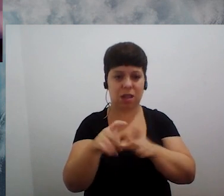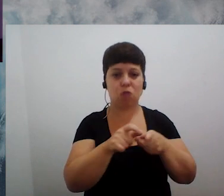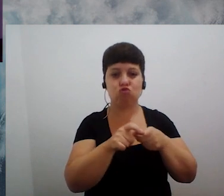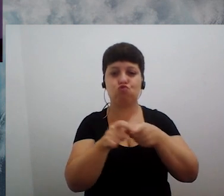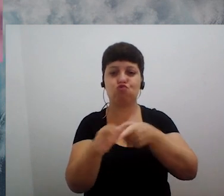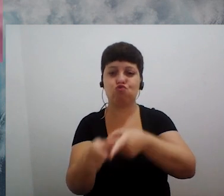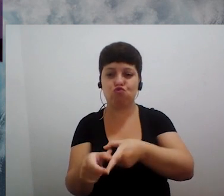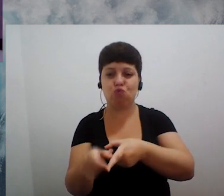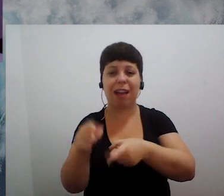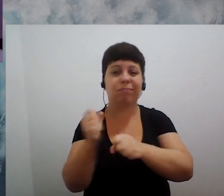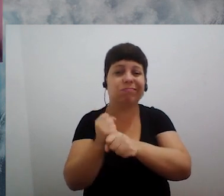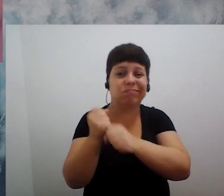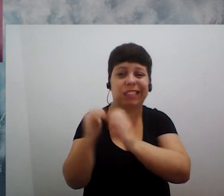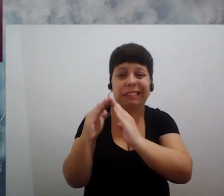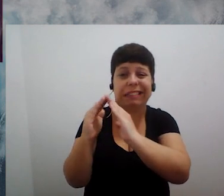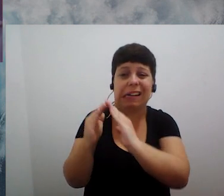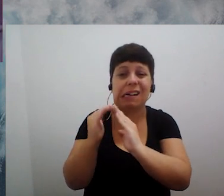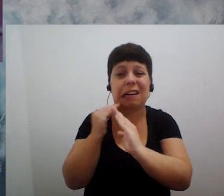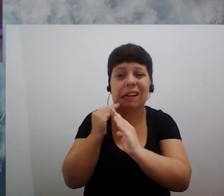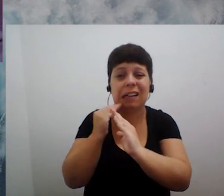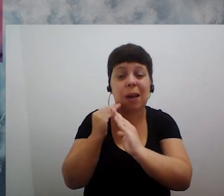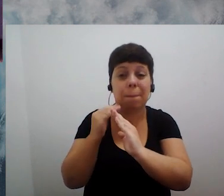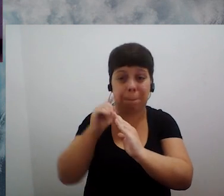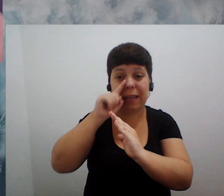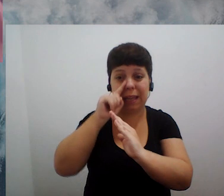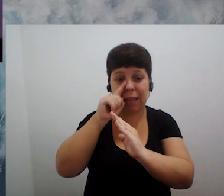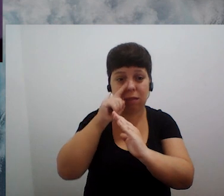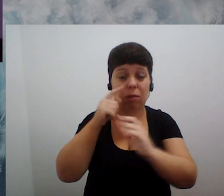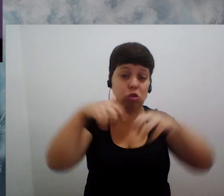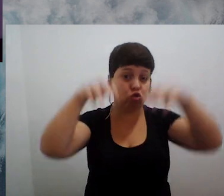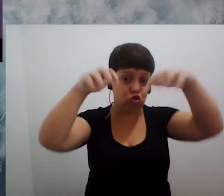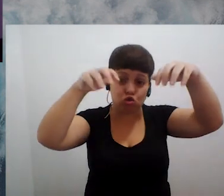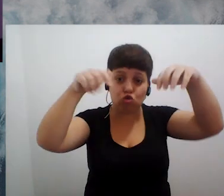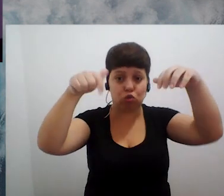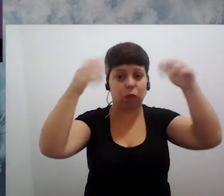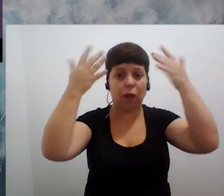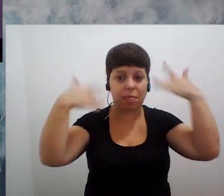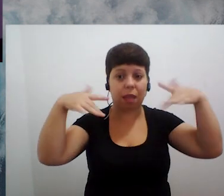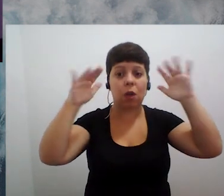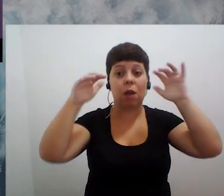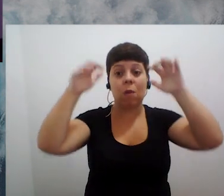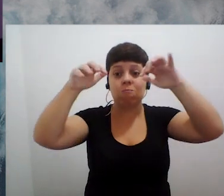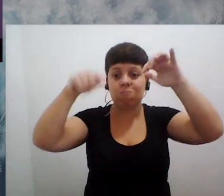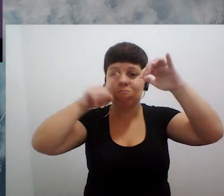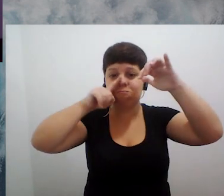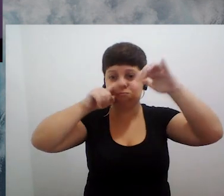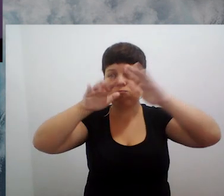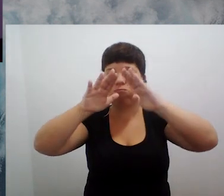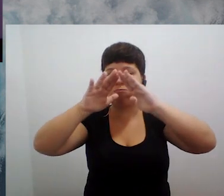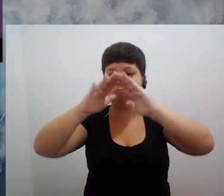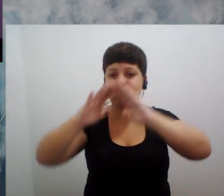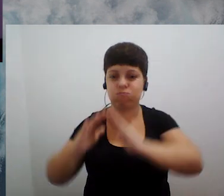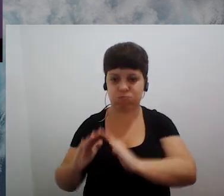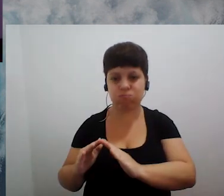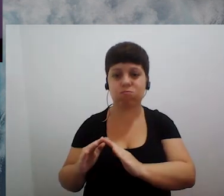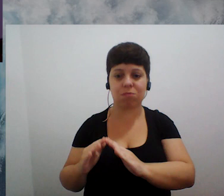Marginalidade social, né? Com você estar à margem, você está lá numa área de risco, e daí esses fenômenos, que são fenômenos naturais, mas que aumentam